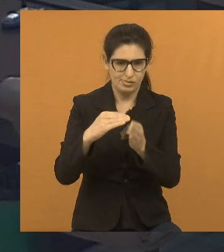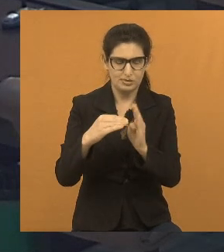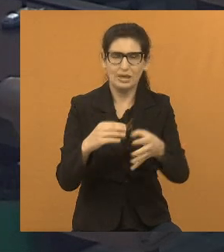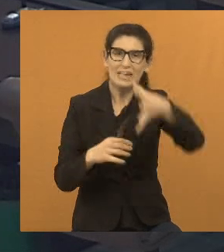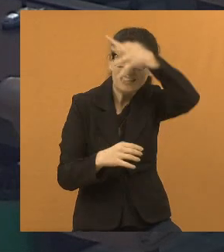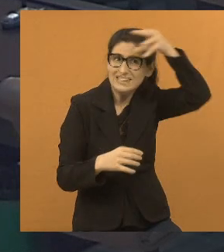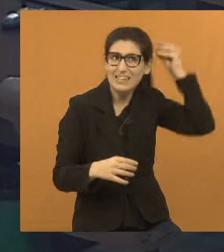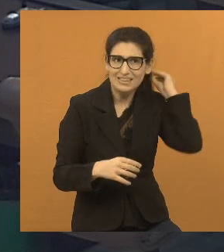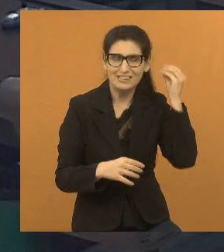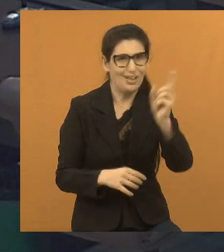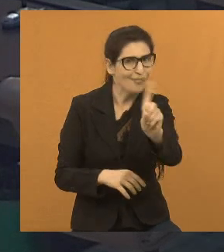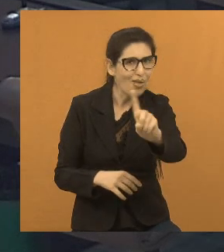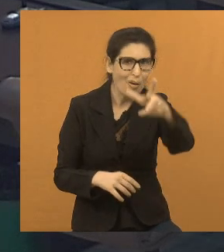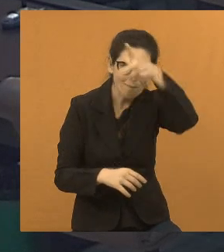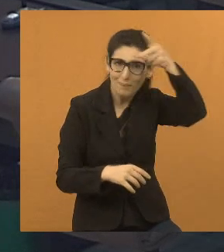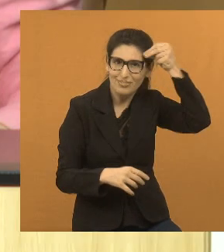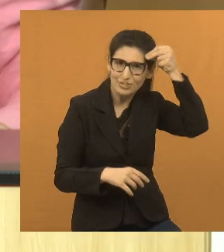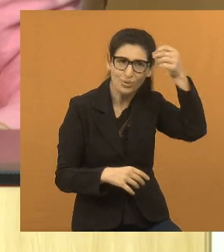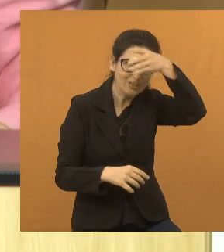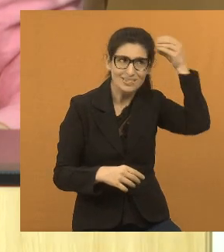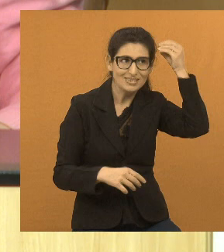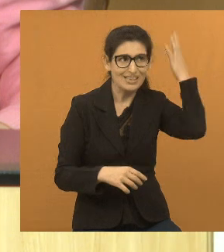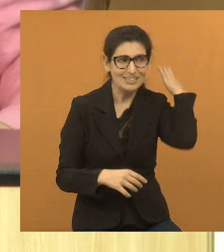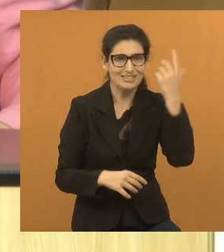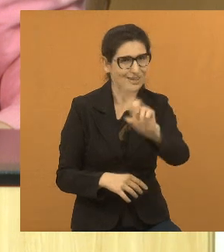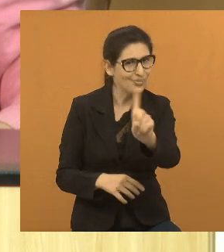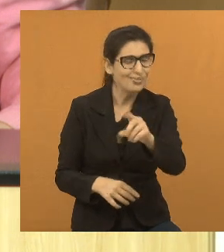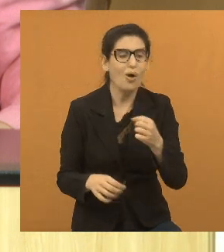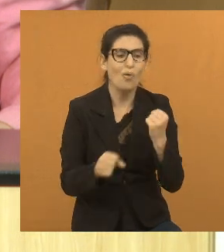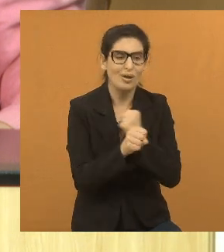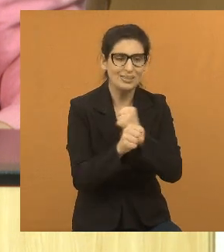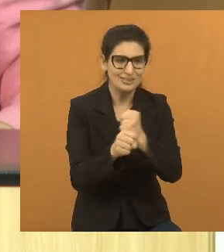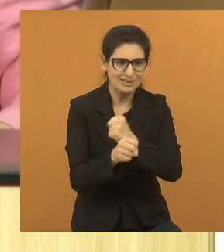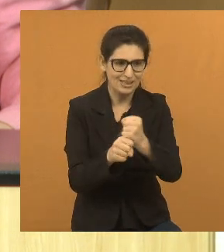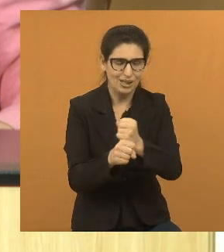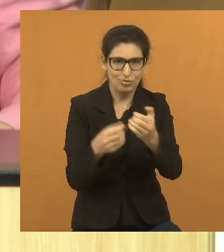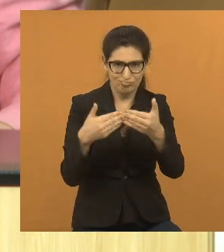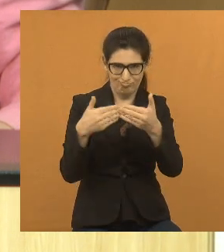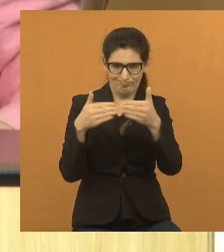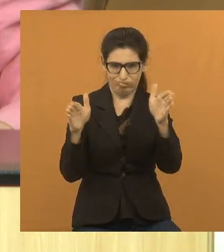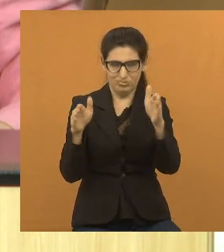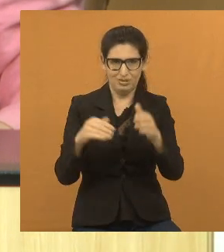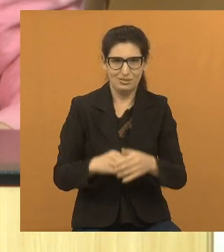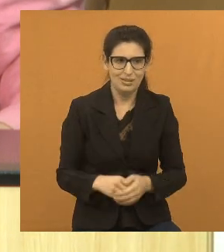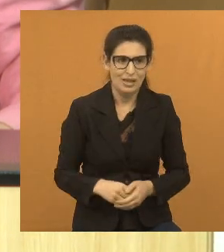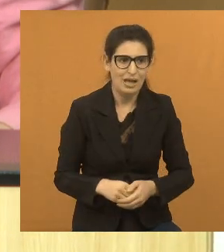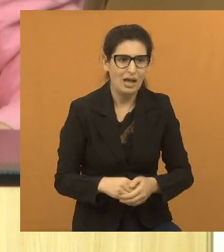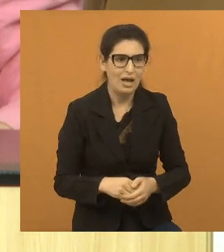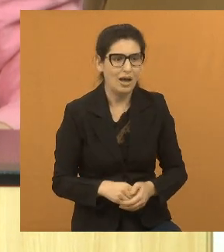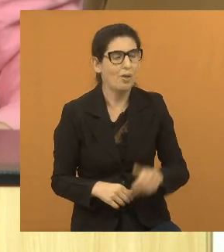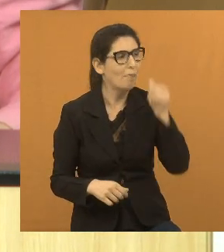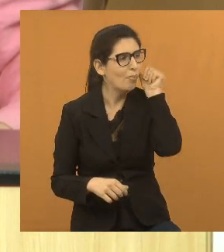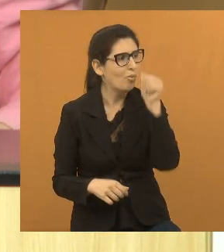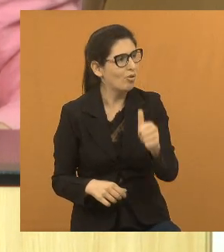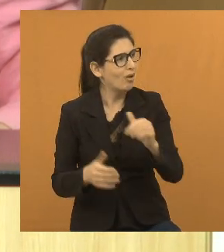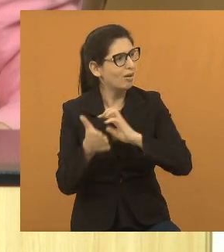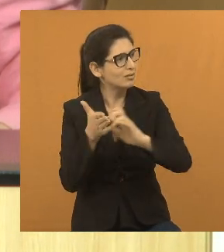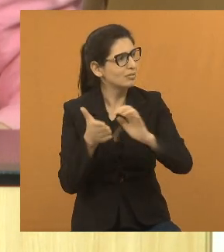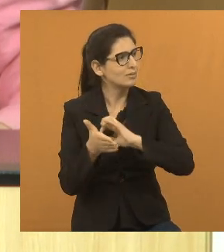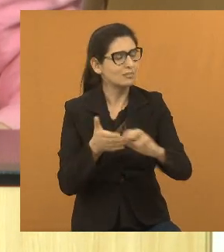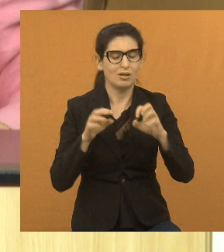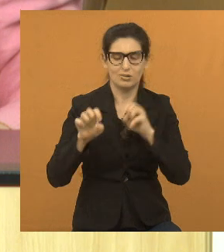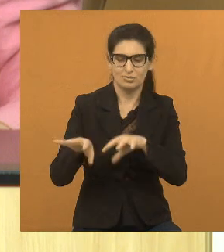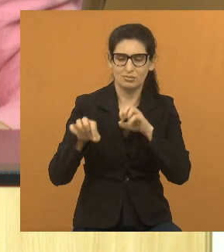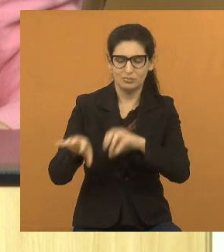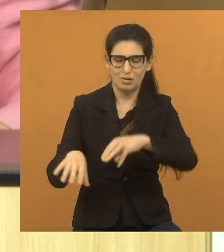esquecida, como você disse, né? Nós inauguramos esse ano aqui a Maria Tereza, né, com a secretária da